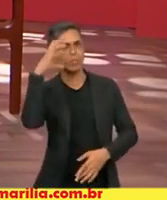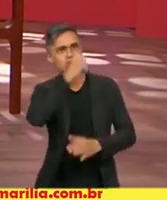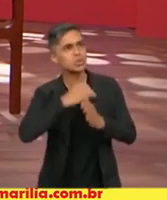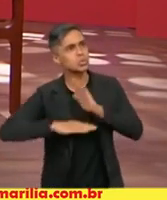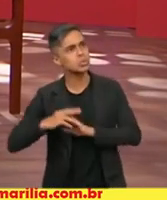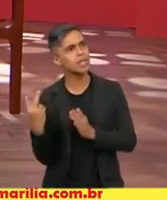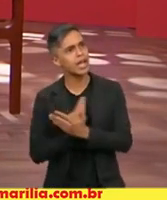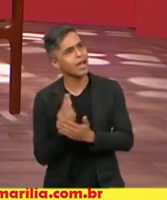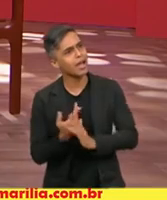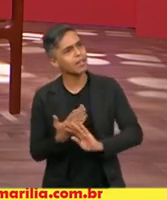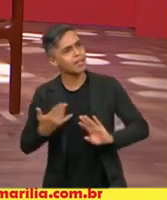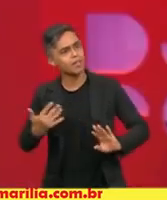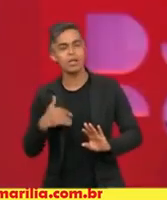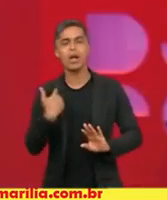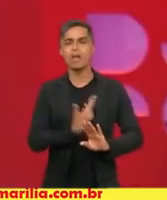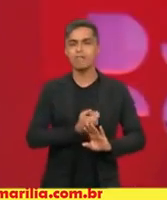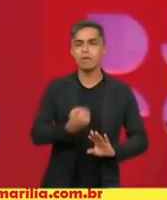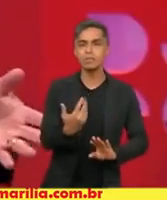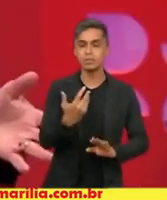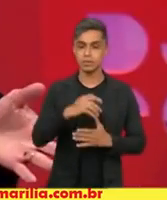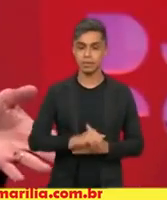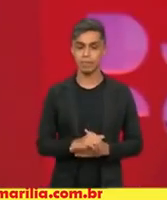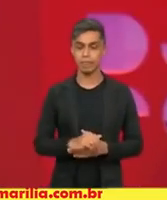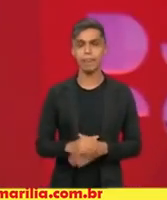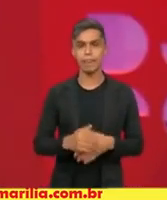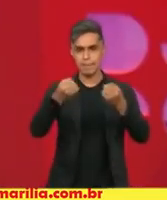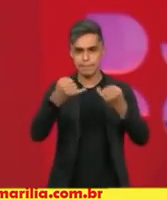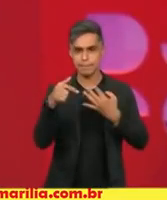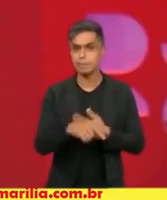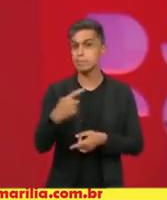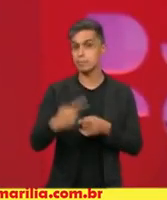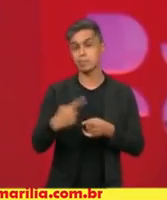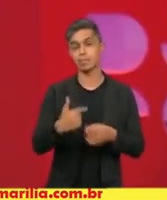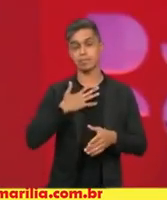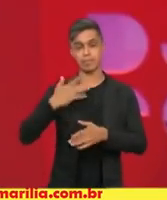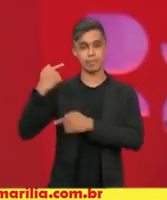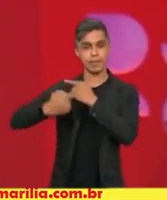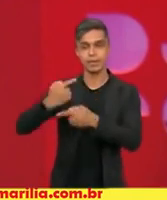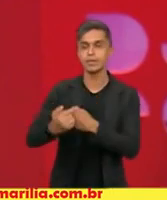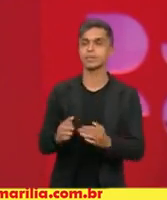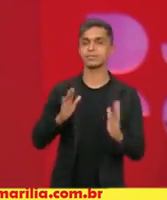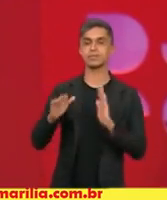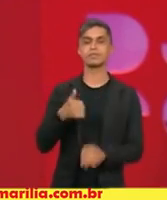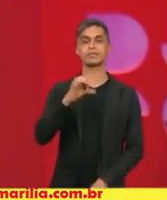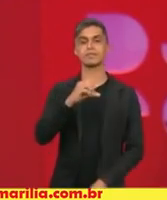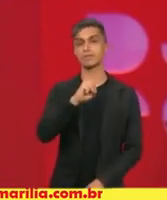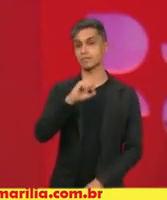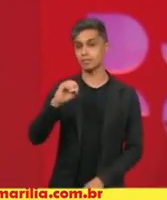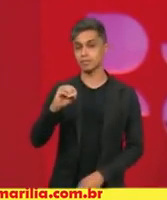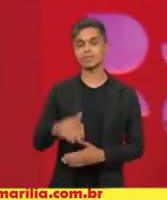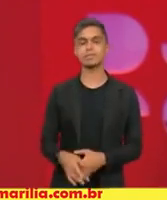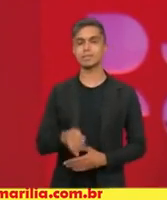impressionante. Assim, a gente vai explorar muito isso, assim... Até porque eu venho de uma geração que começou na escola nos anos 80, que é uma geração